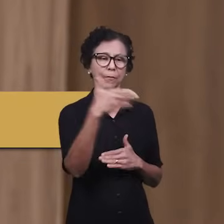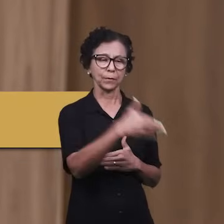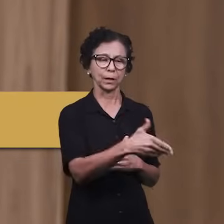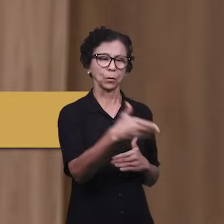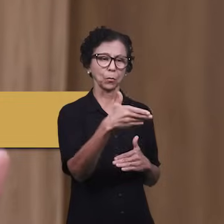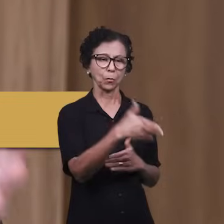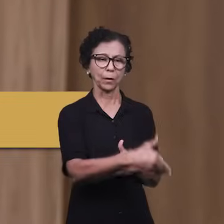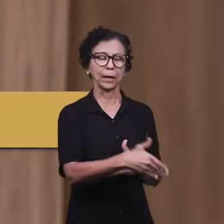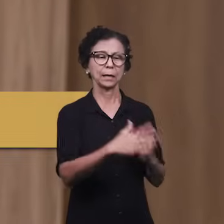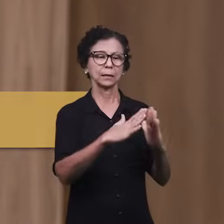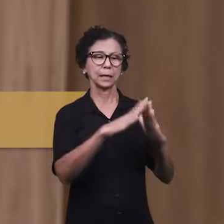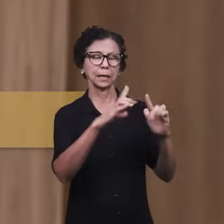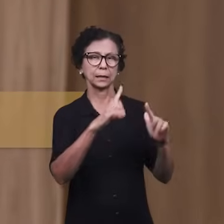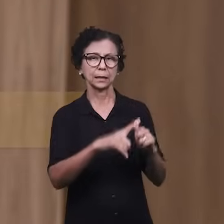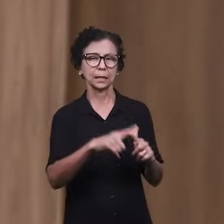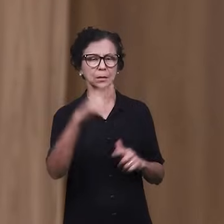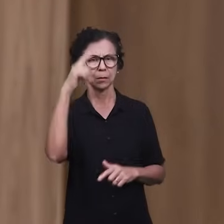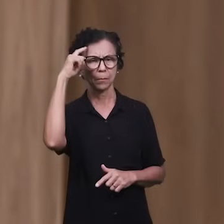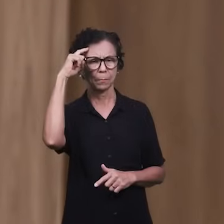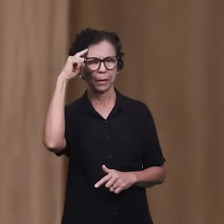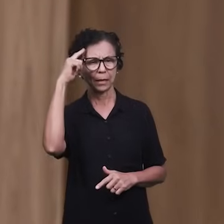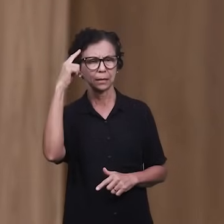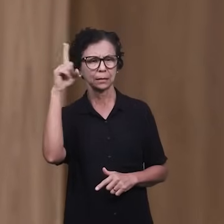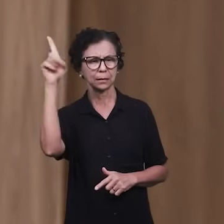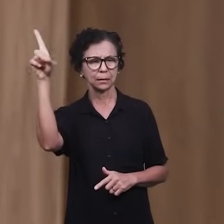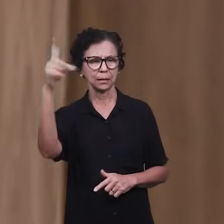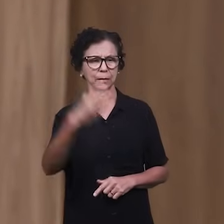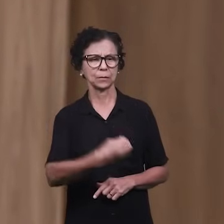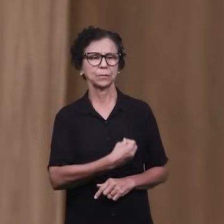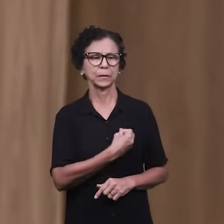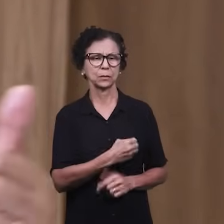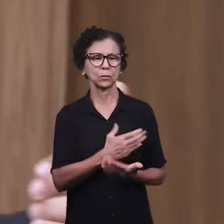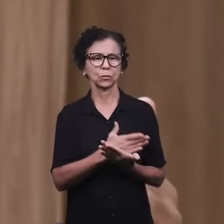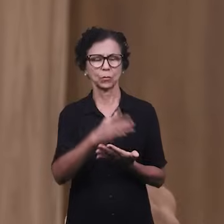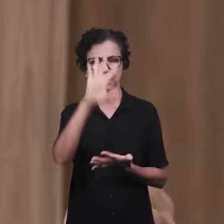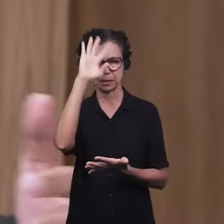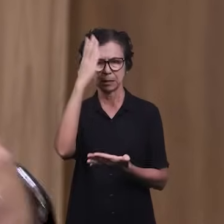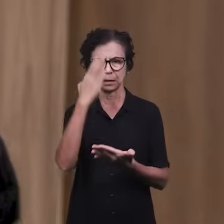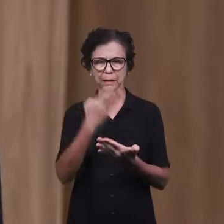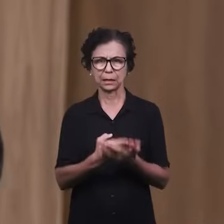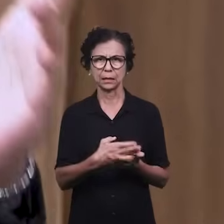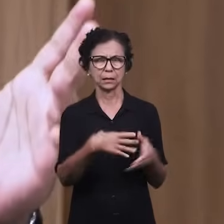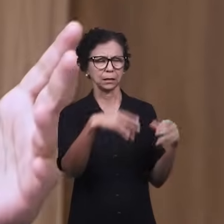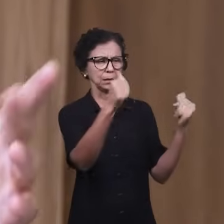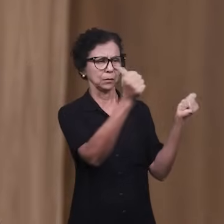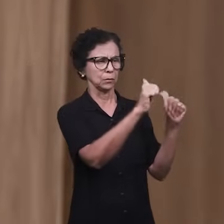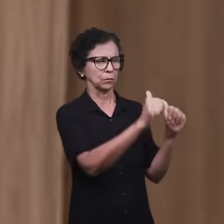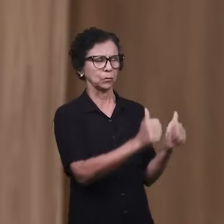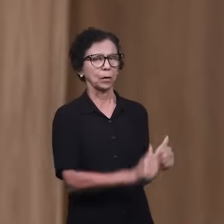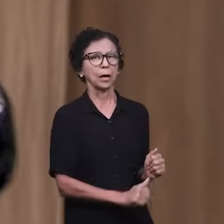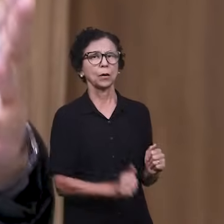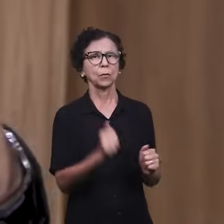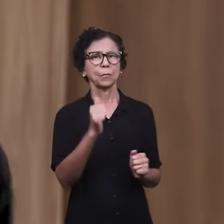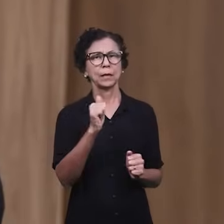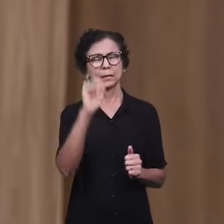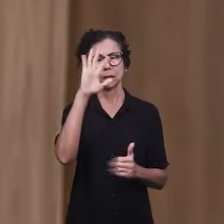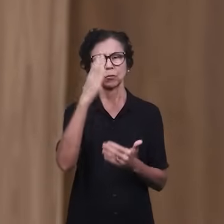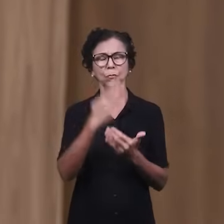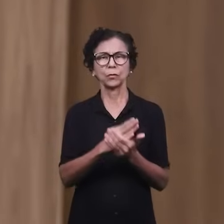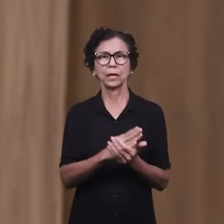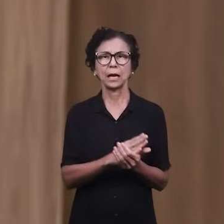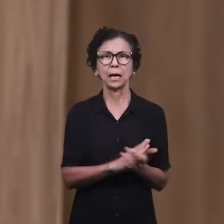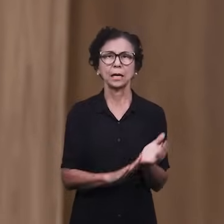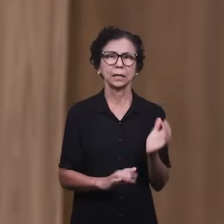participar da liturgia, elas acham que Deus está ali presente, elas começam a crer, inclusive, em muitas heresias, como